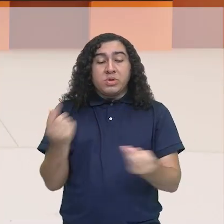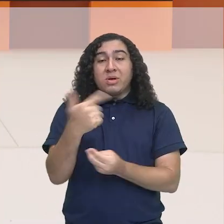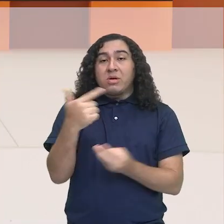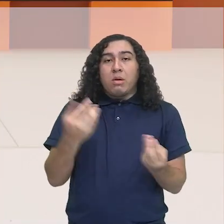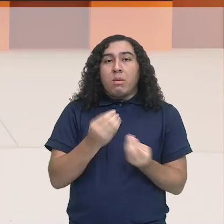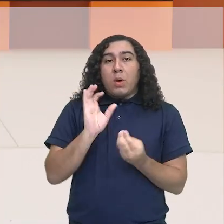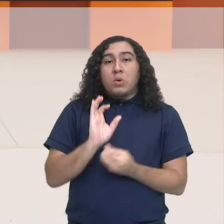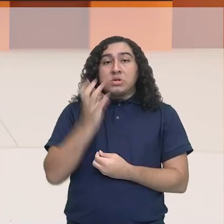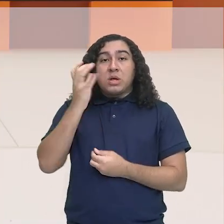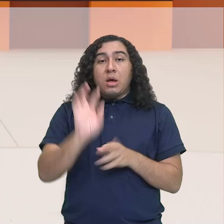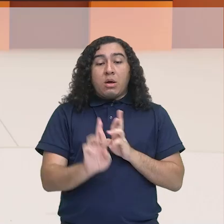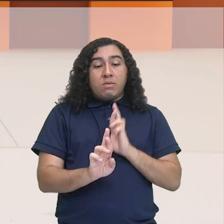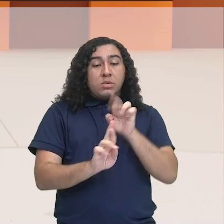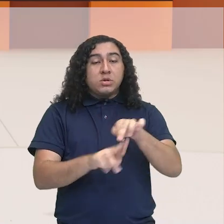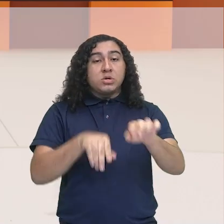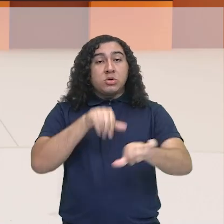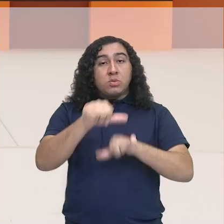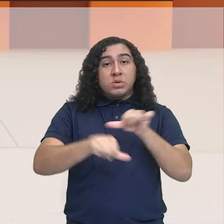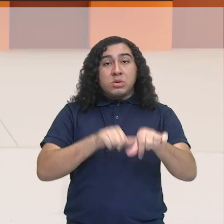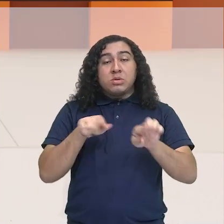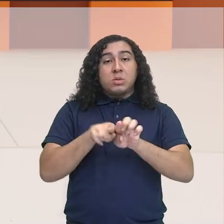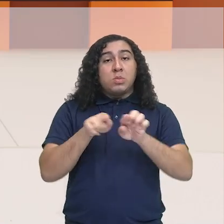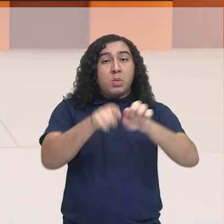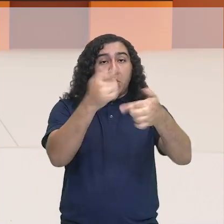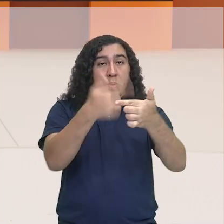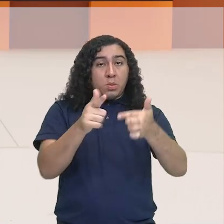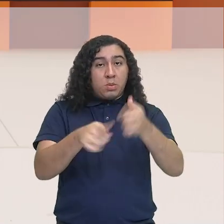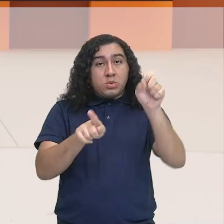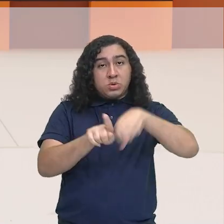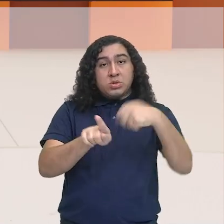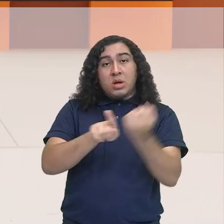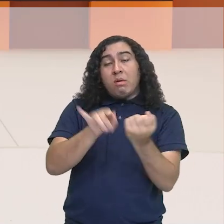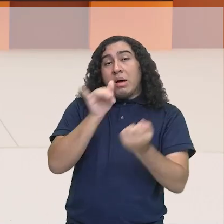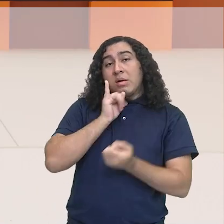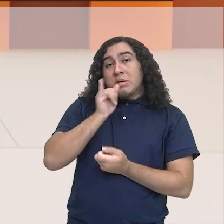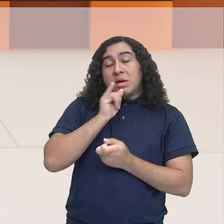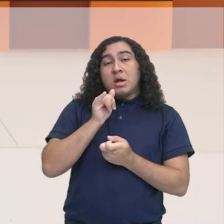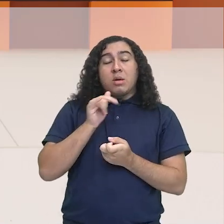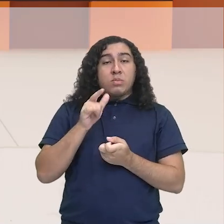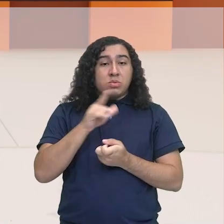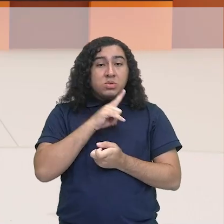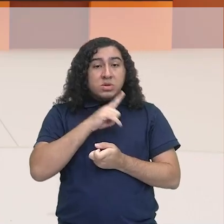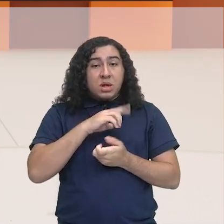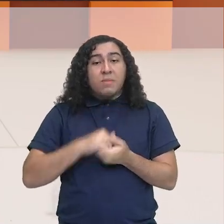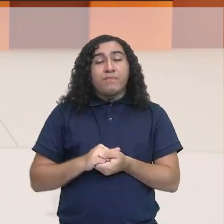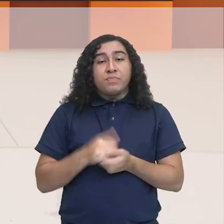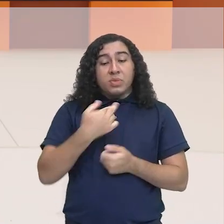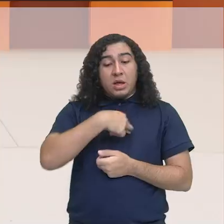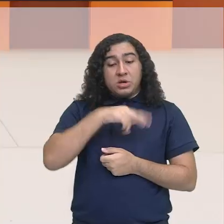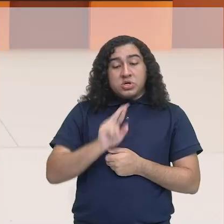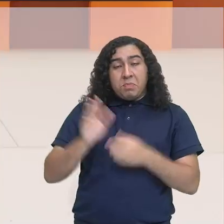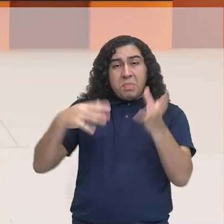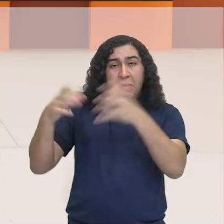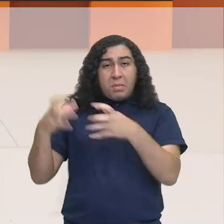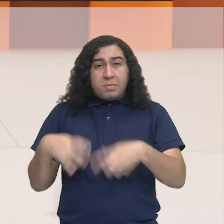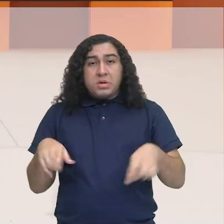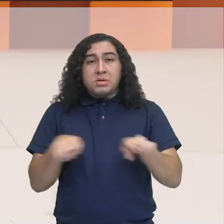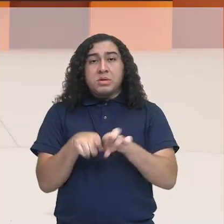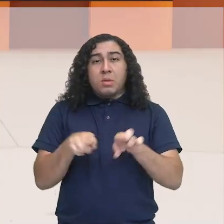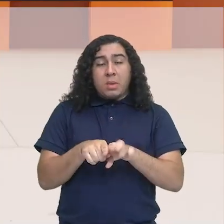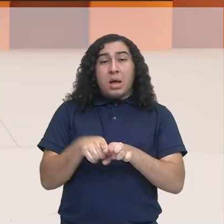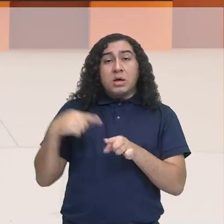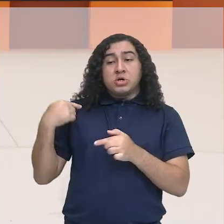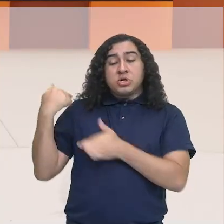em relação às transformações e aos conflitos sociais, como, por exemplo, os choques entre religiões, os conflitos geracionais,